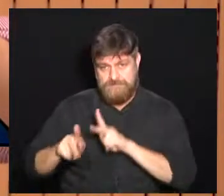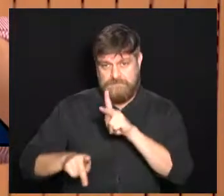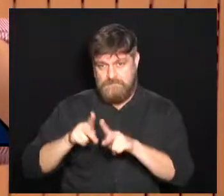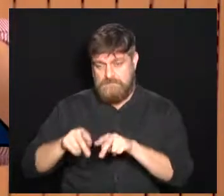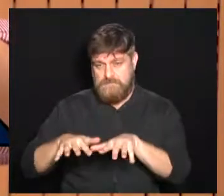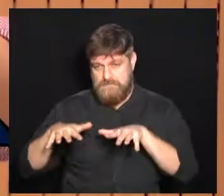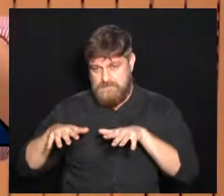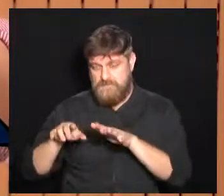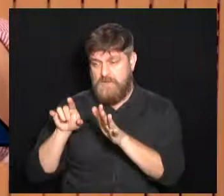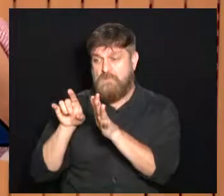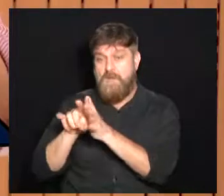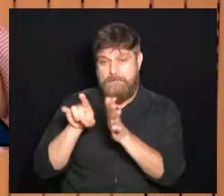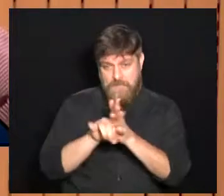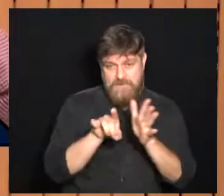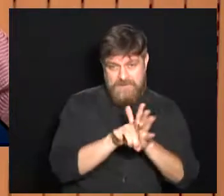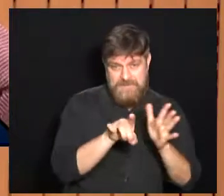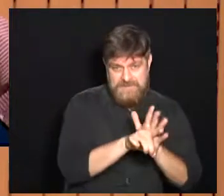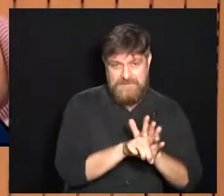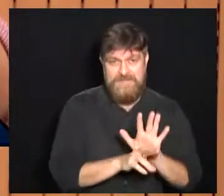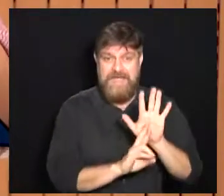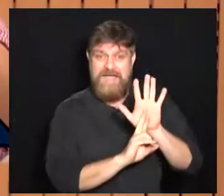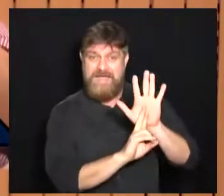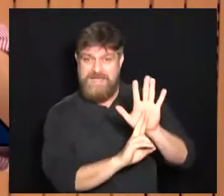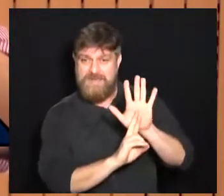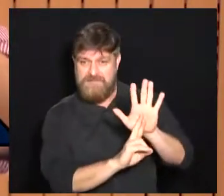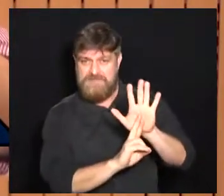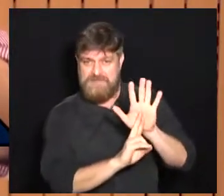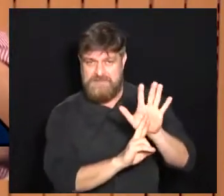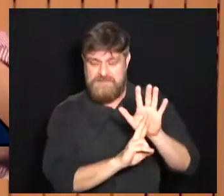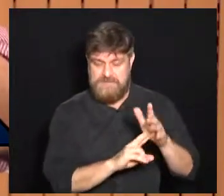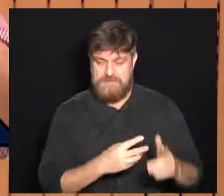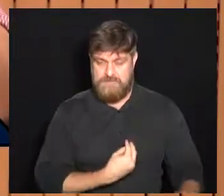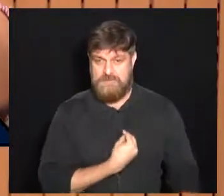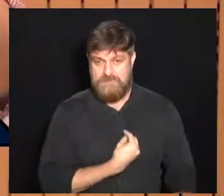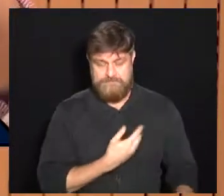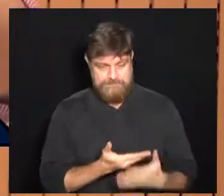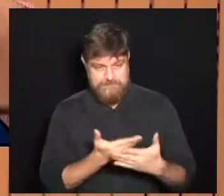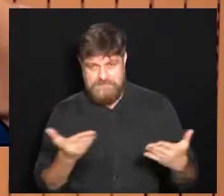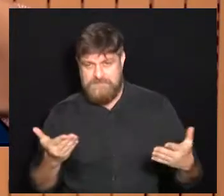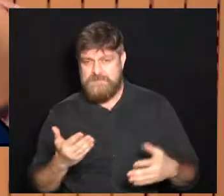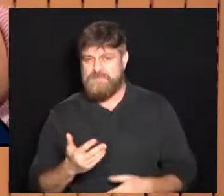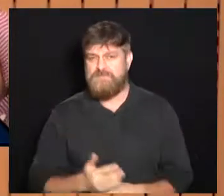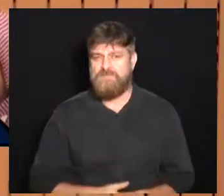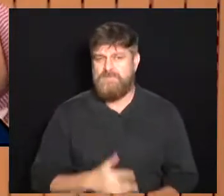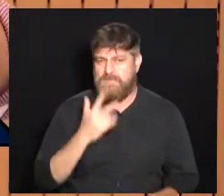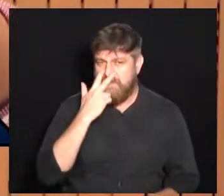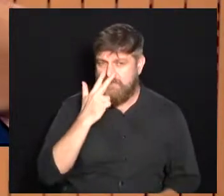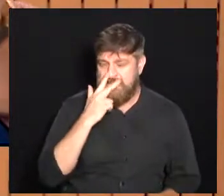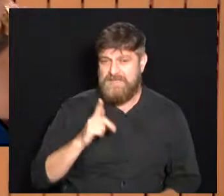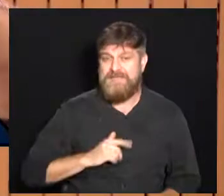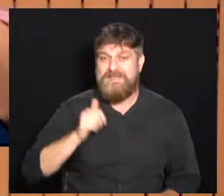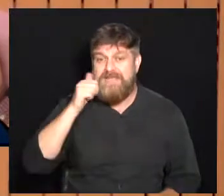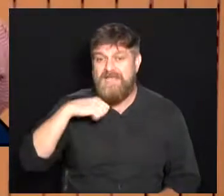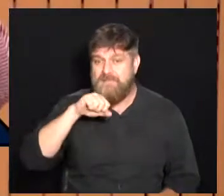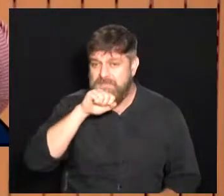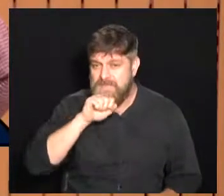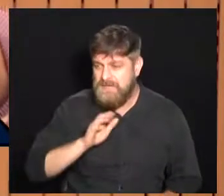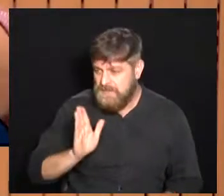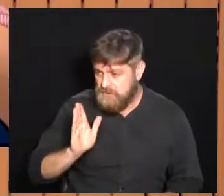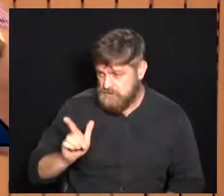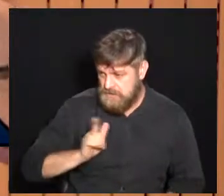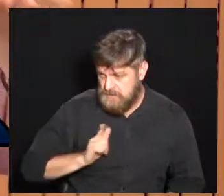primeiro momento, de alguns representantes do público que estão aqui presentes. Parece que as mães das duas escolas já estão identificando